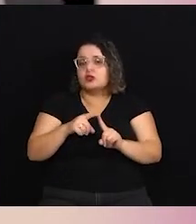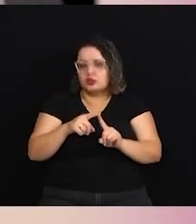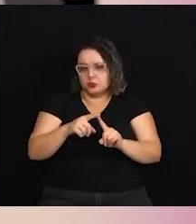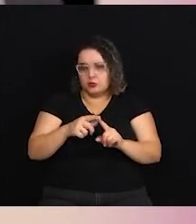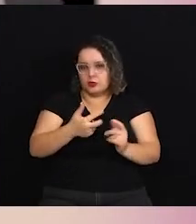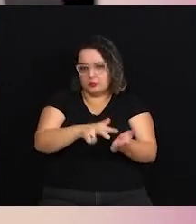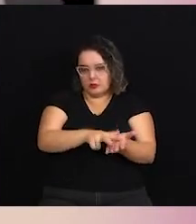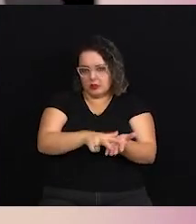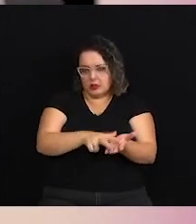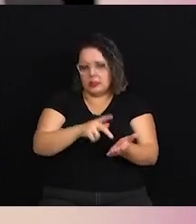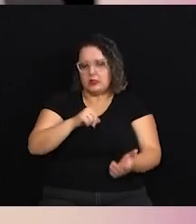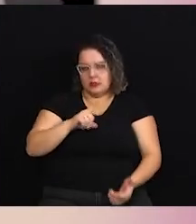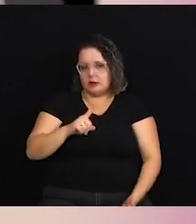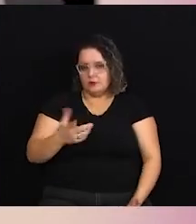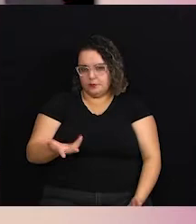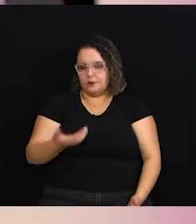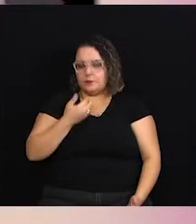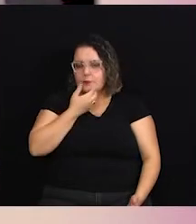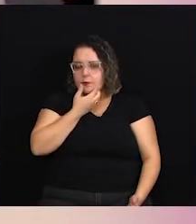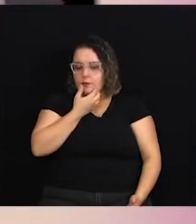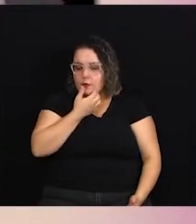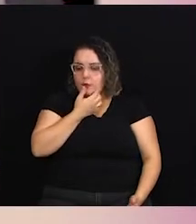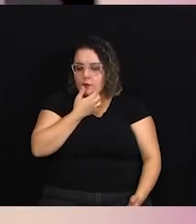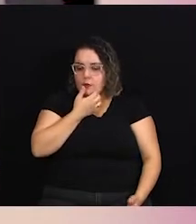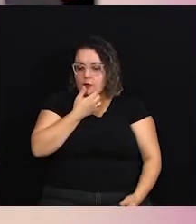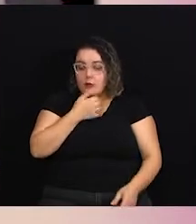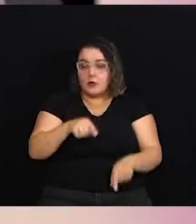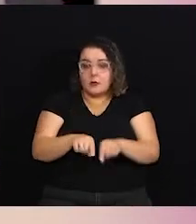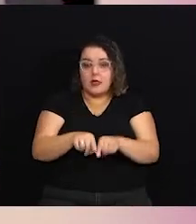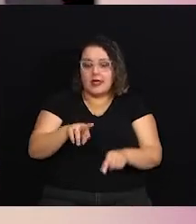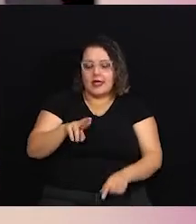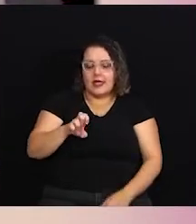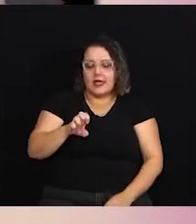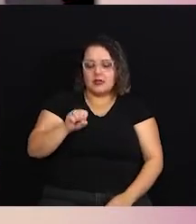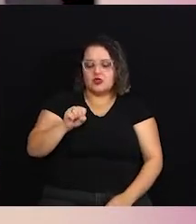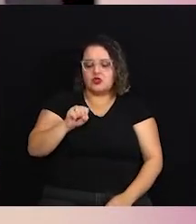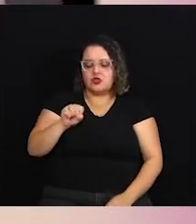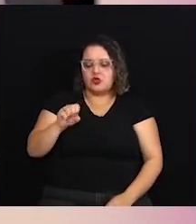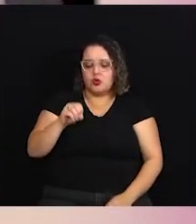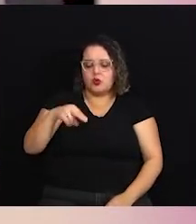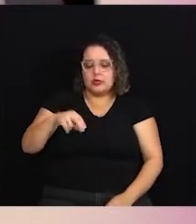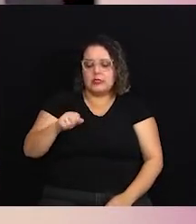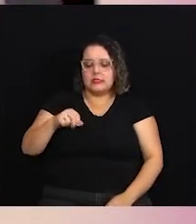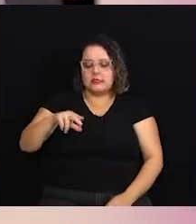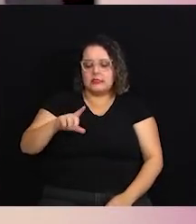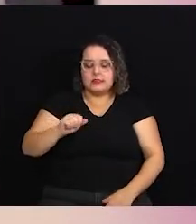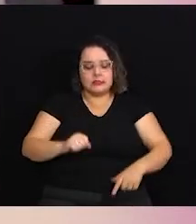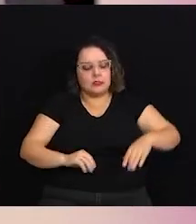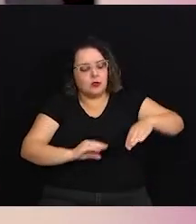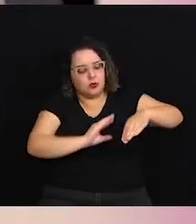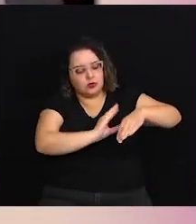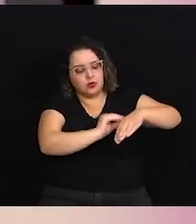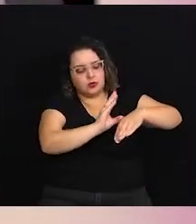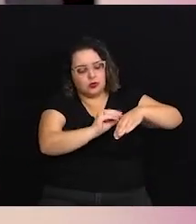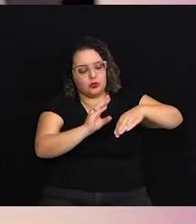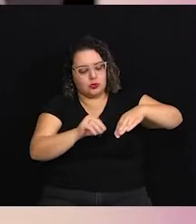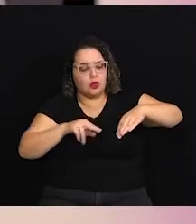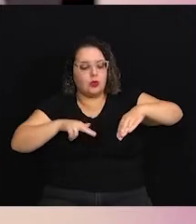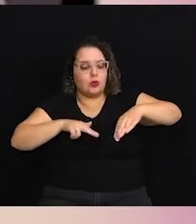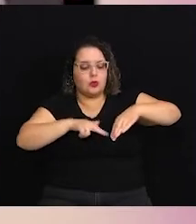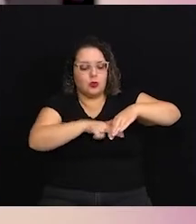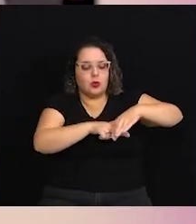tipo de preto se a pessoa pé da mesma maneira Lusa de ressonância magnética o mesmo tomografia